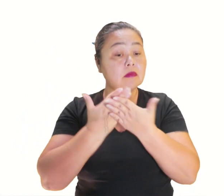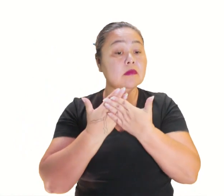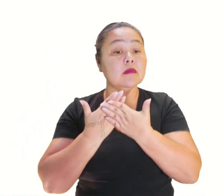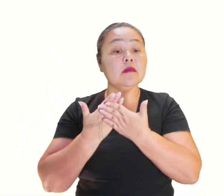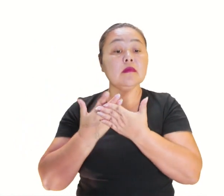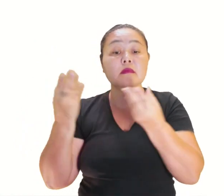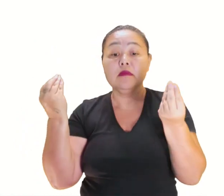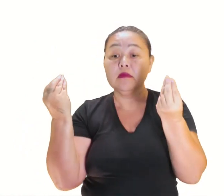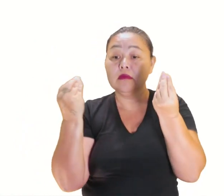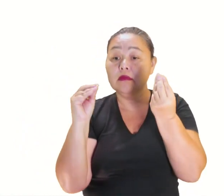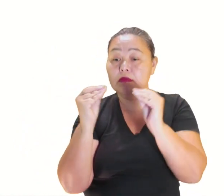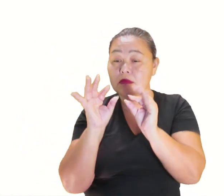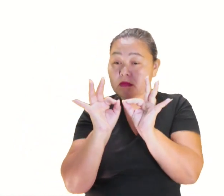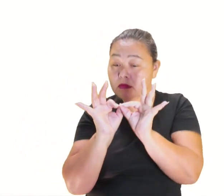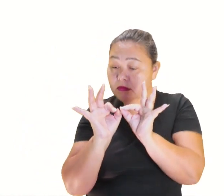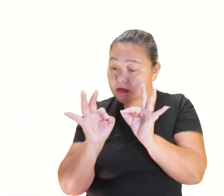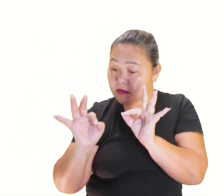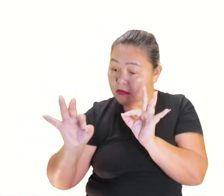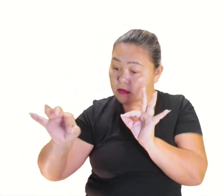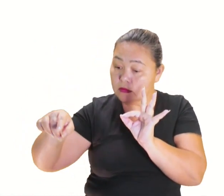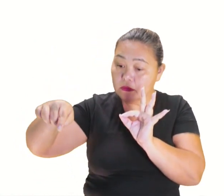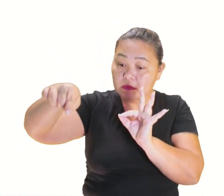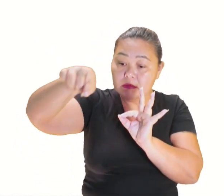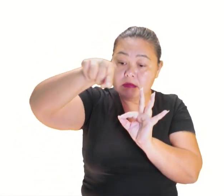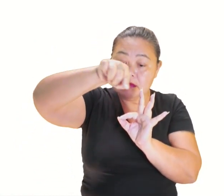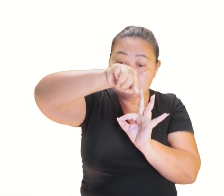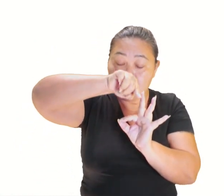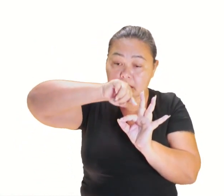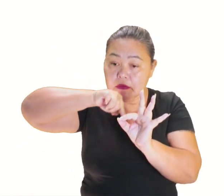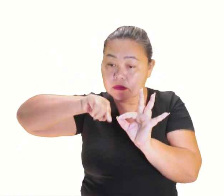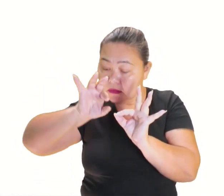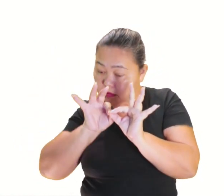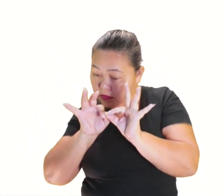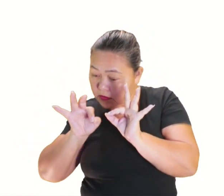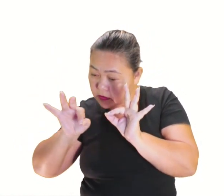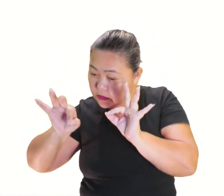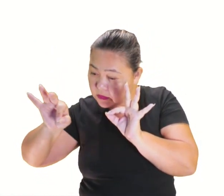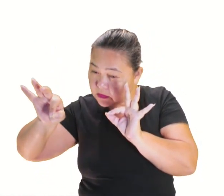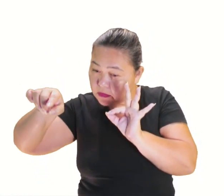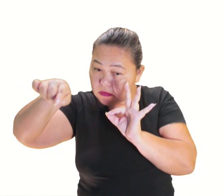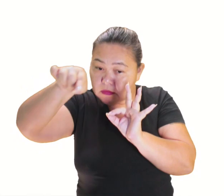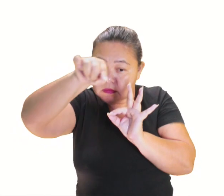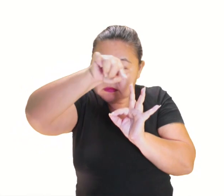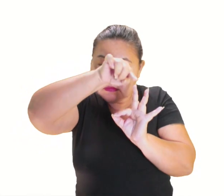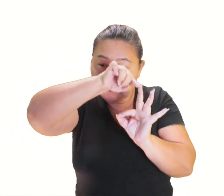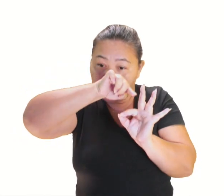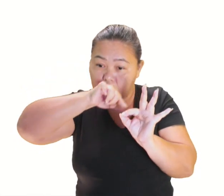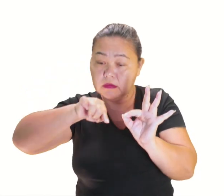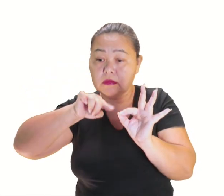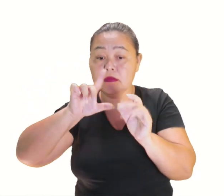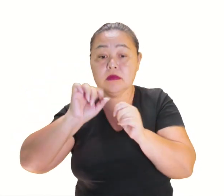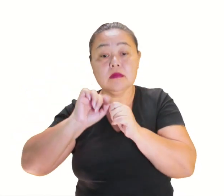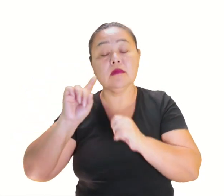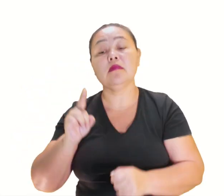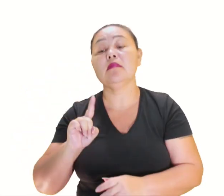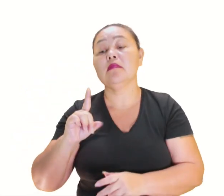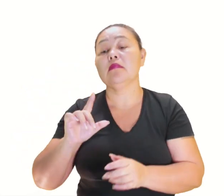E o comprimento da circunferência, ou seja, o tamanho daquela corda que circunda a